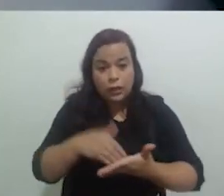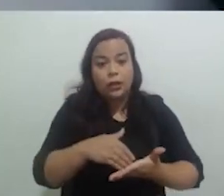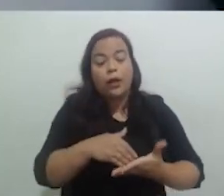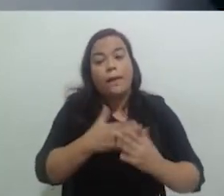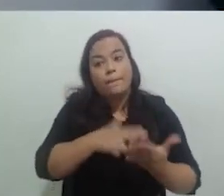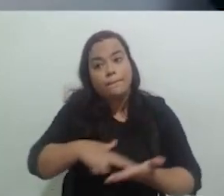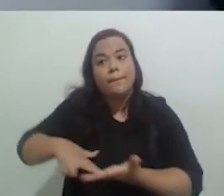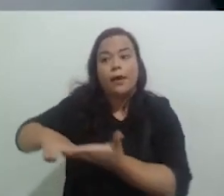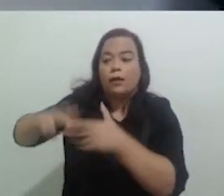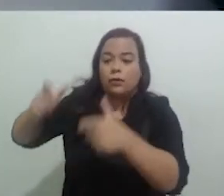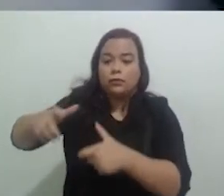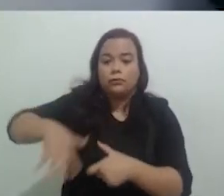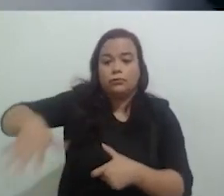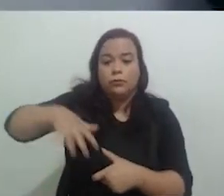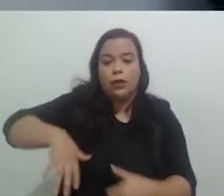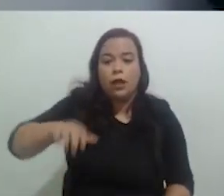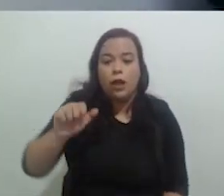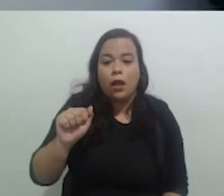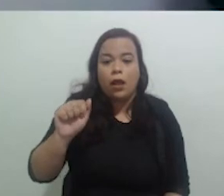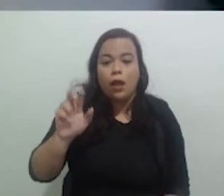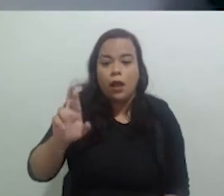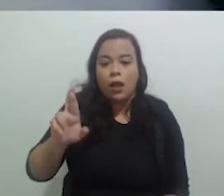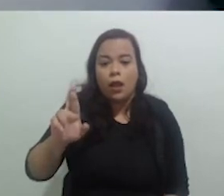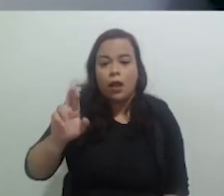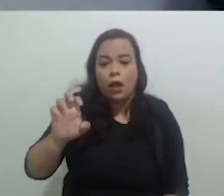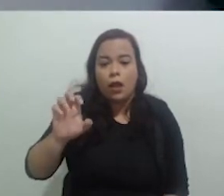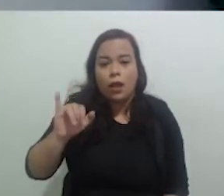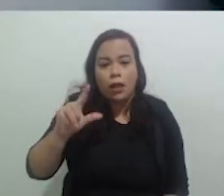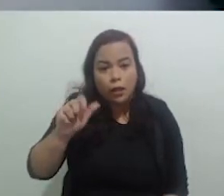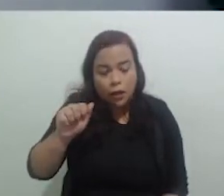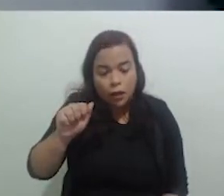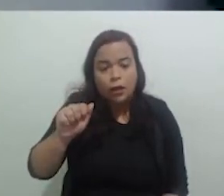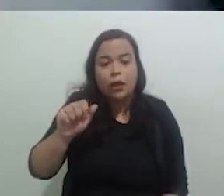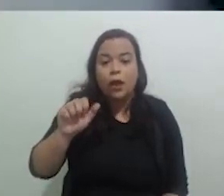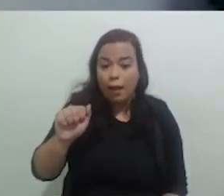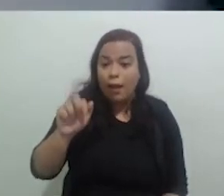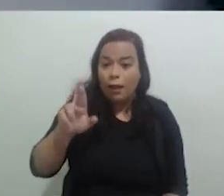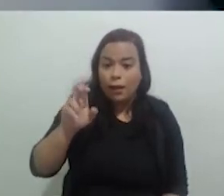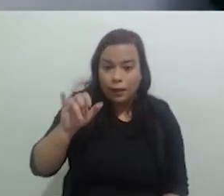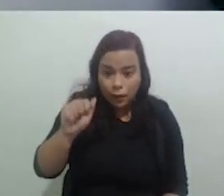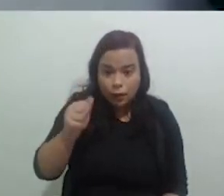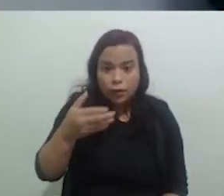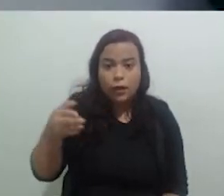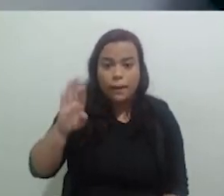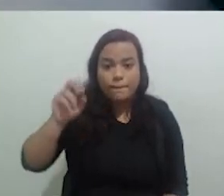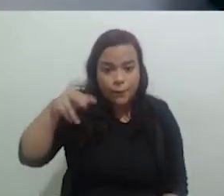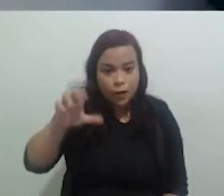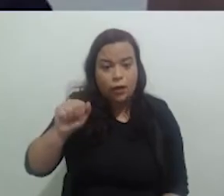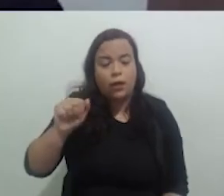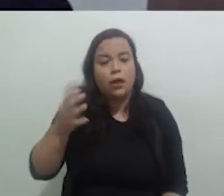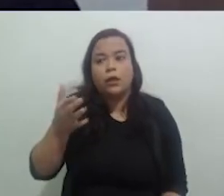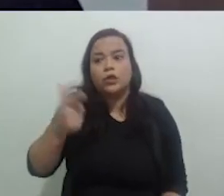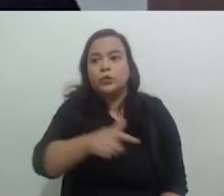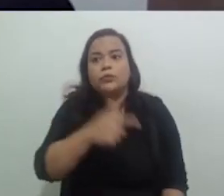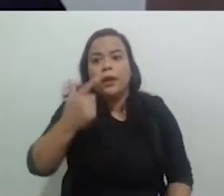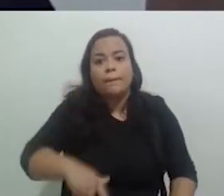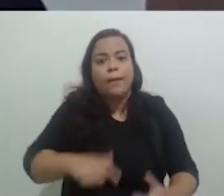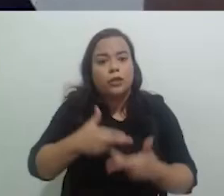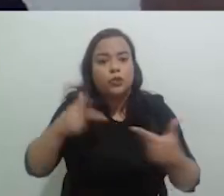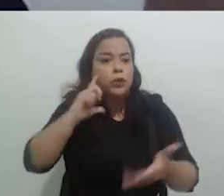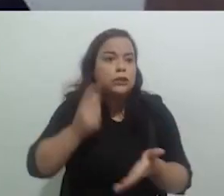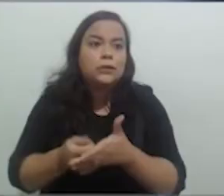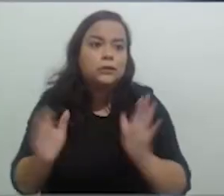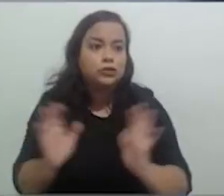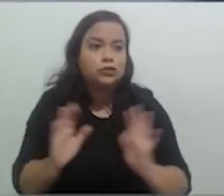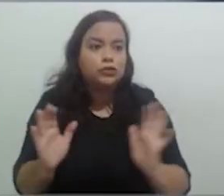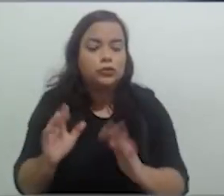dizendo que não há conflito de jurisdição, porque não há mais o que decidir. Esgotou sua jurisdição. Já foi mandado arquivar,